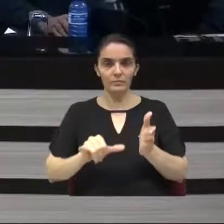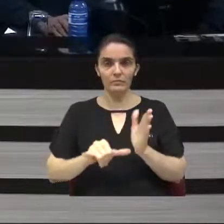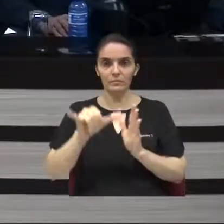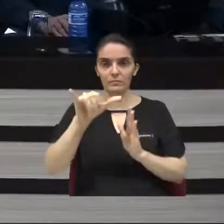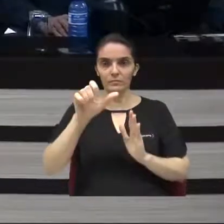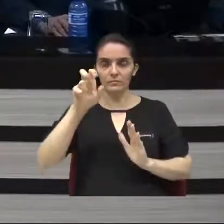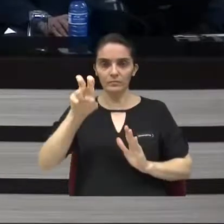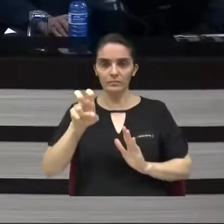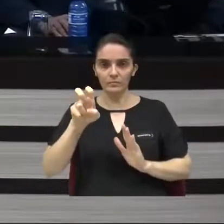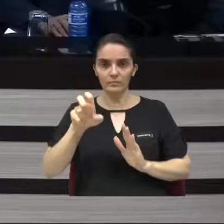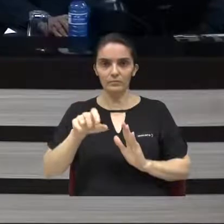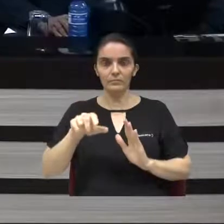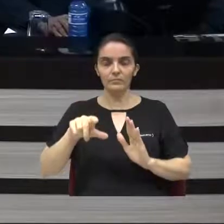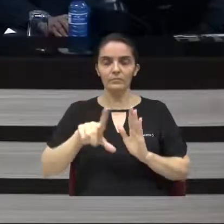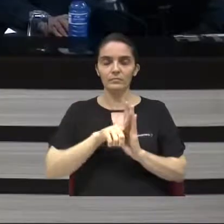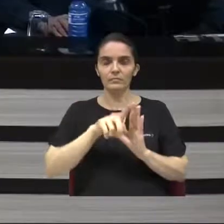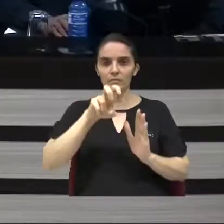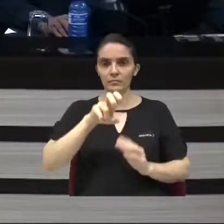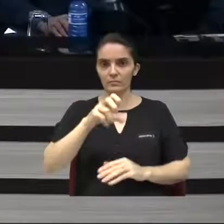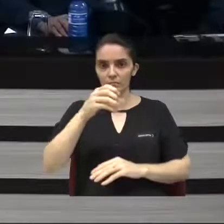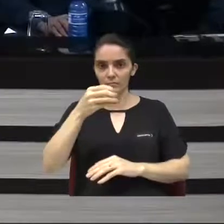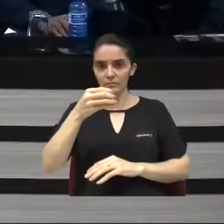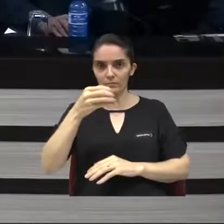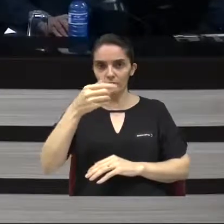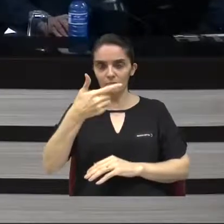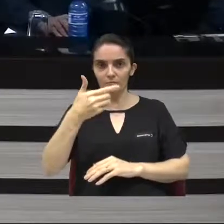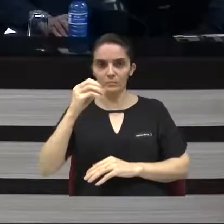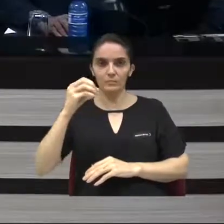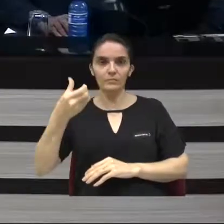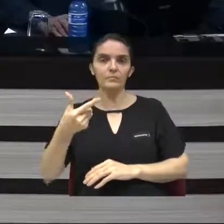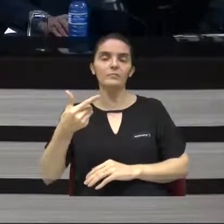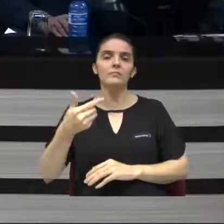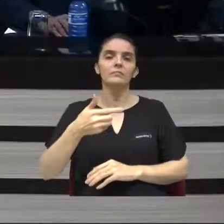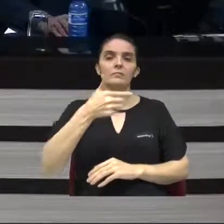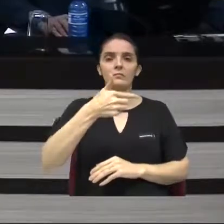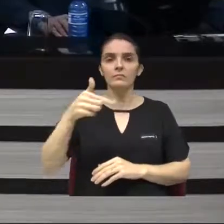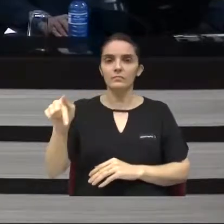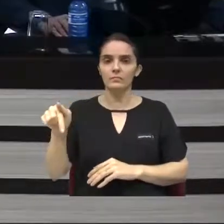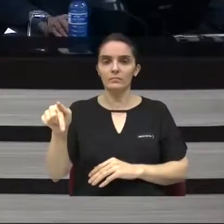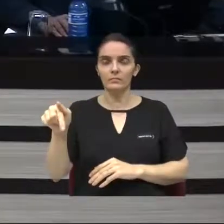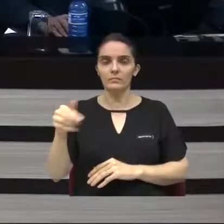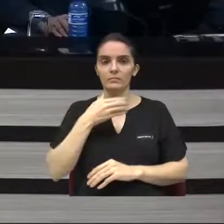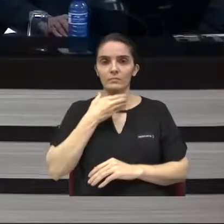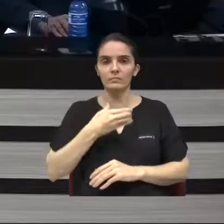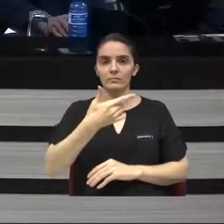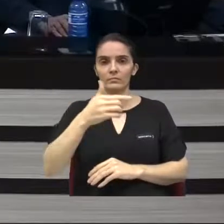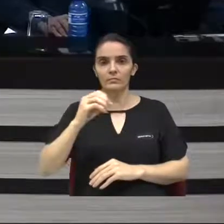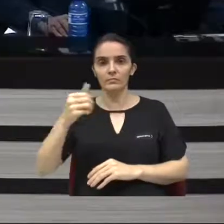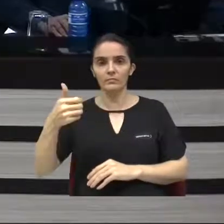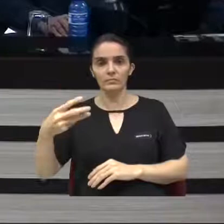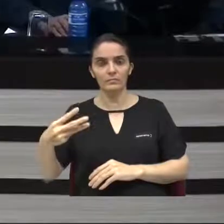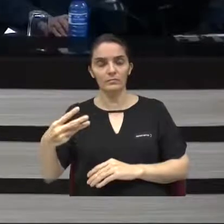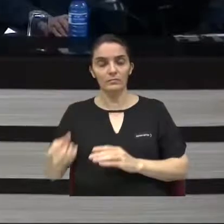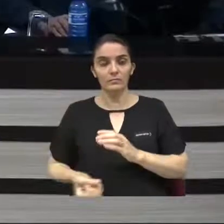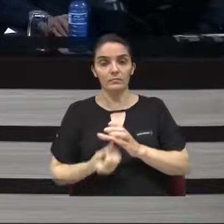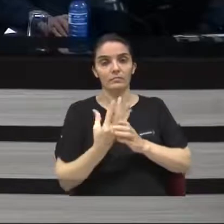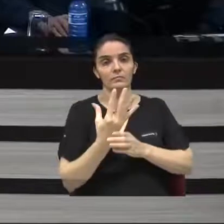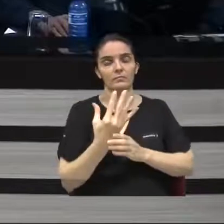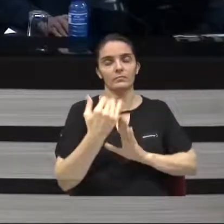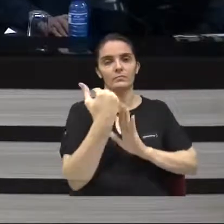2 da Lei 5.206, de 27 de dezembro de 2013, que dispõe sobre a criação do